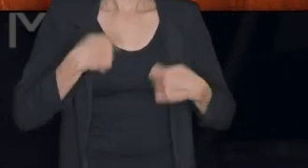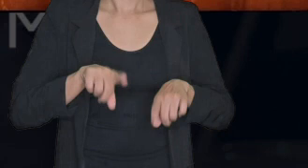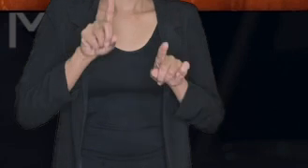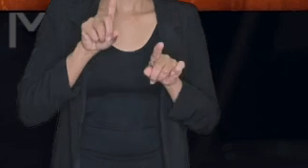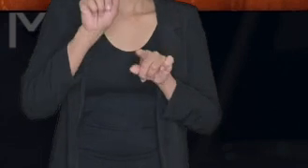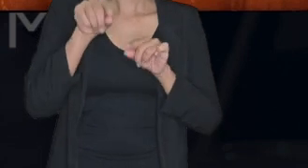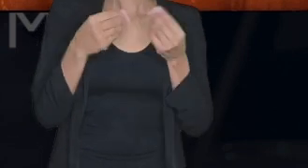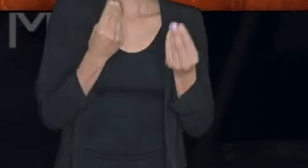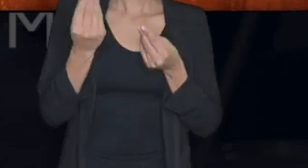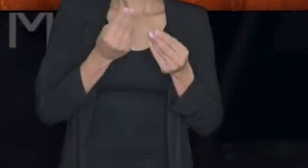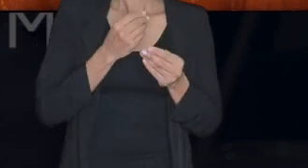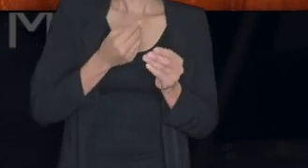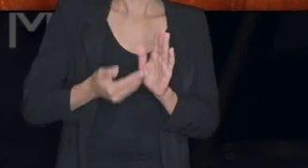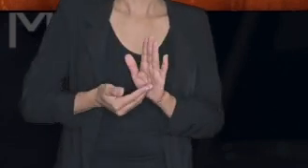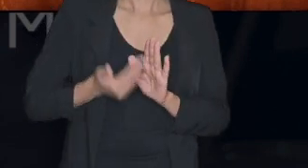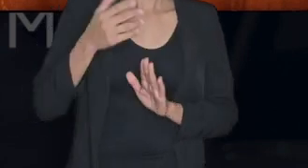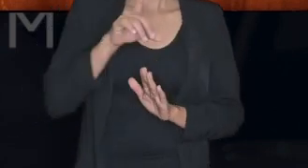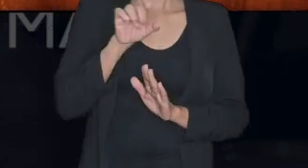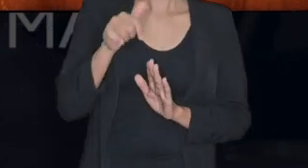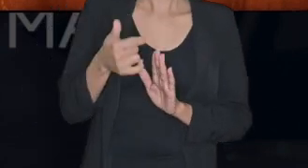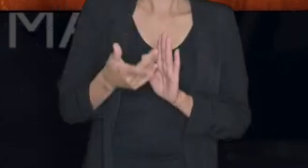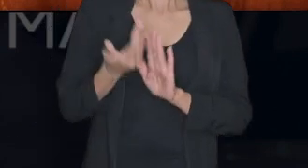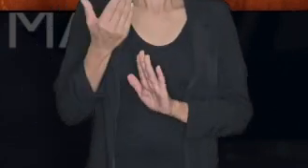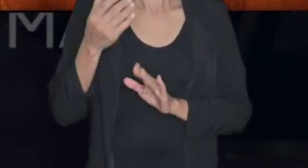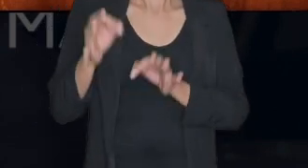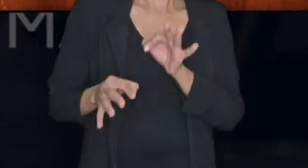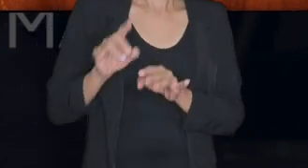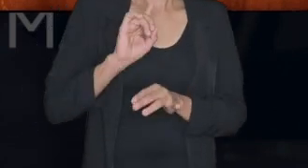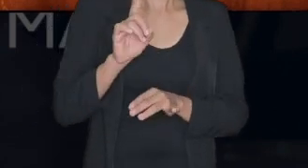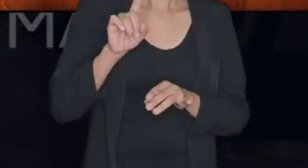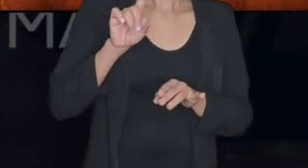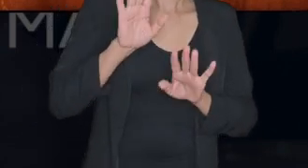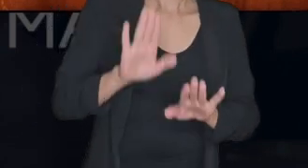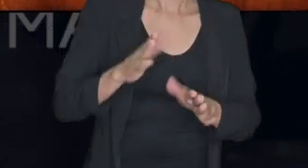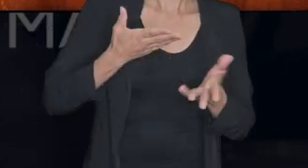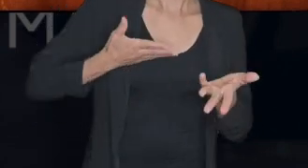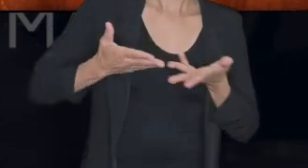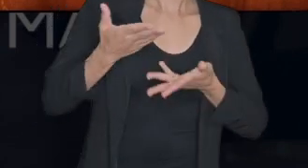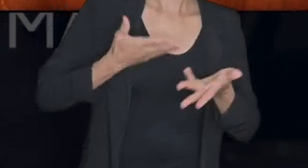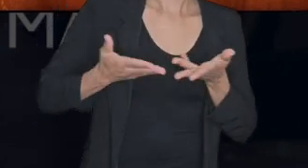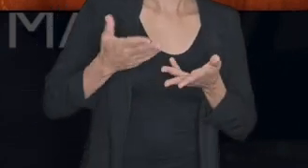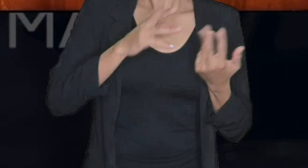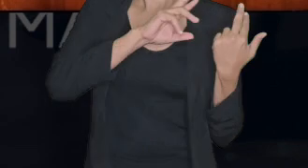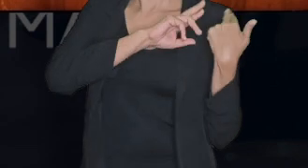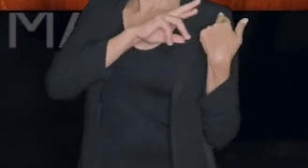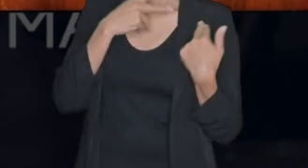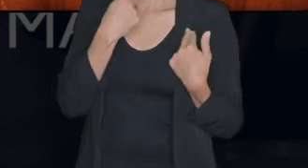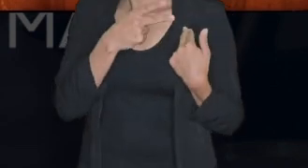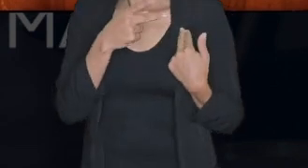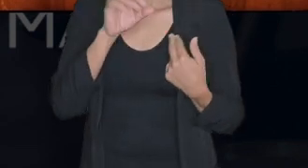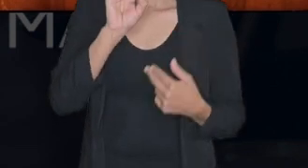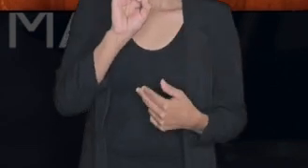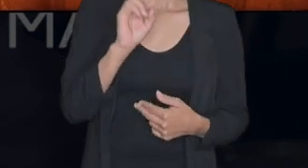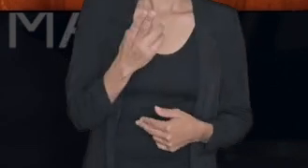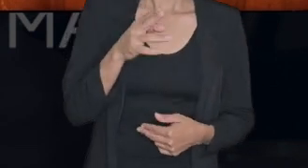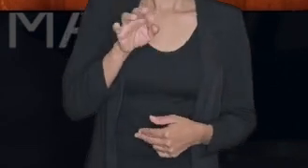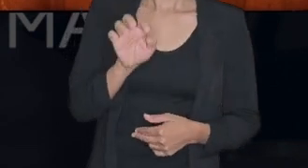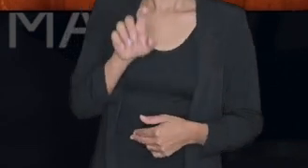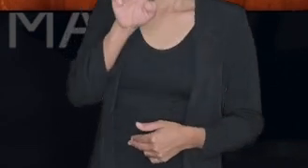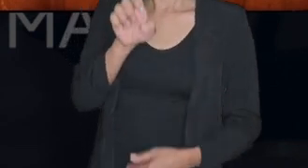desjudicialização, mas sim de um compartilhamento dessas atribuições ou uma extrajudicialização. Quando a gente fala